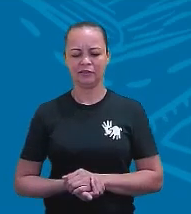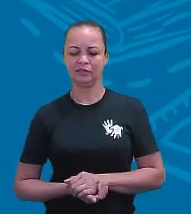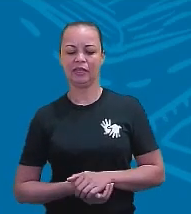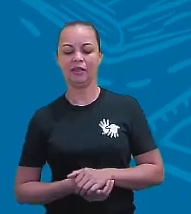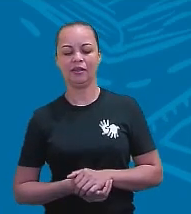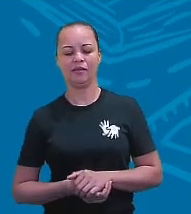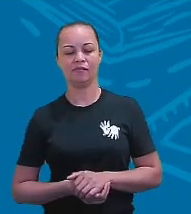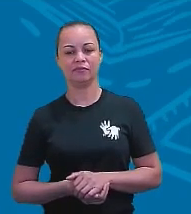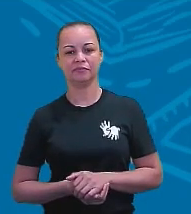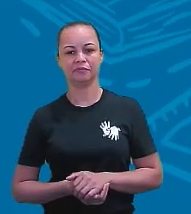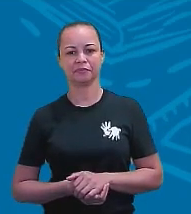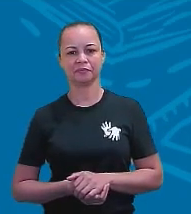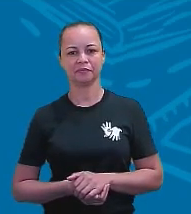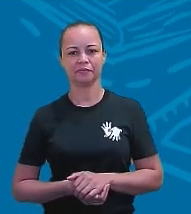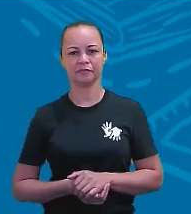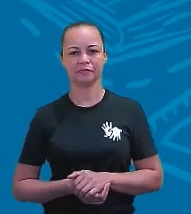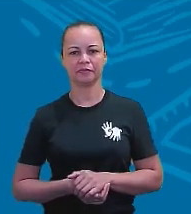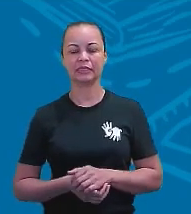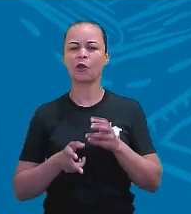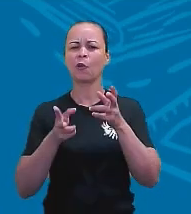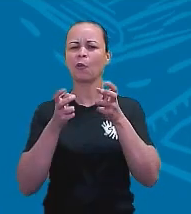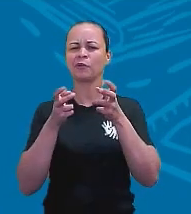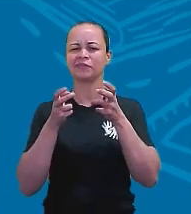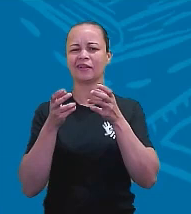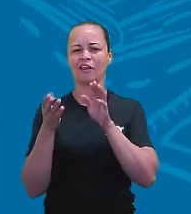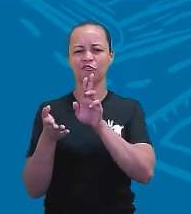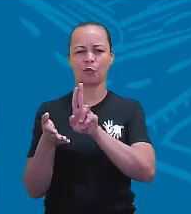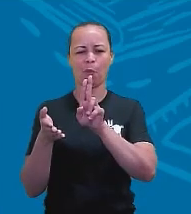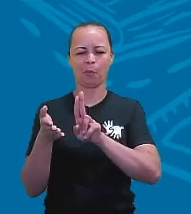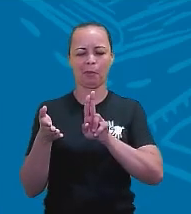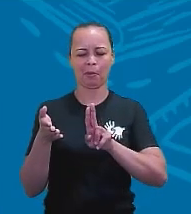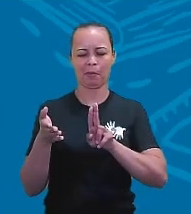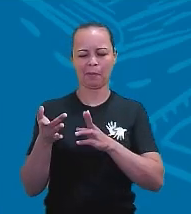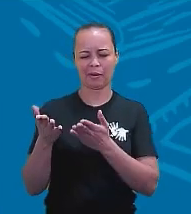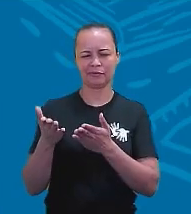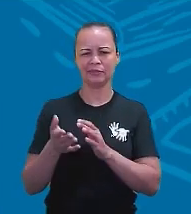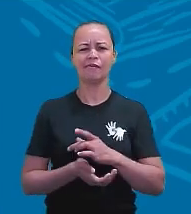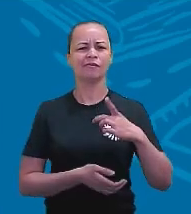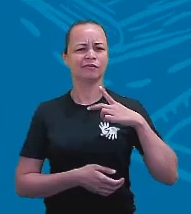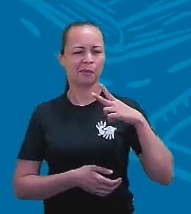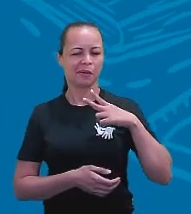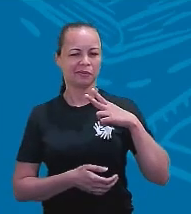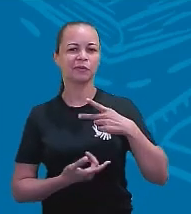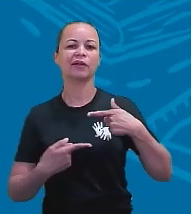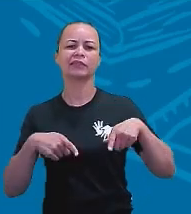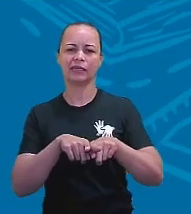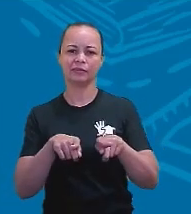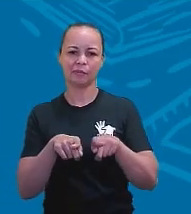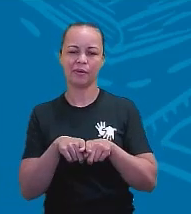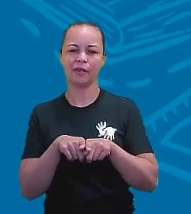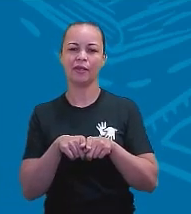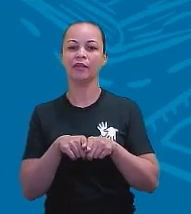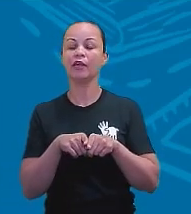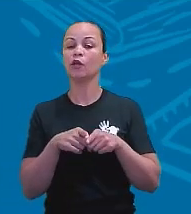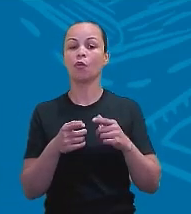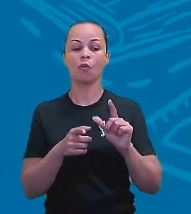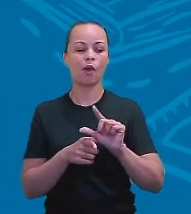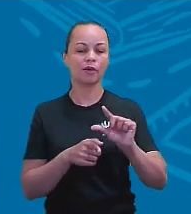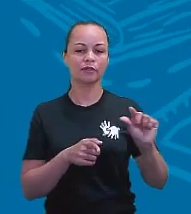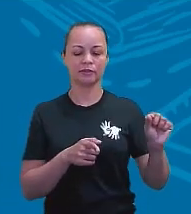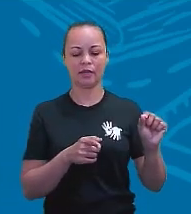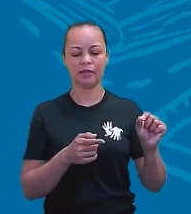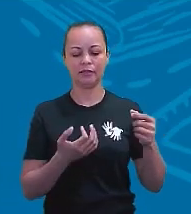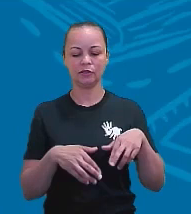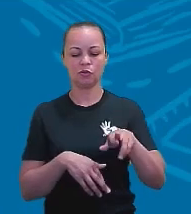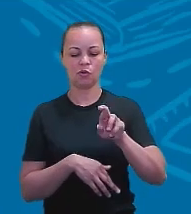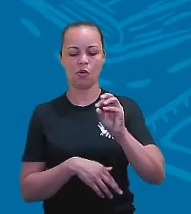temos também o Spencer, e aí, gente, a gente tem aí também uma particularidade que, com a saída, tá, do Hugh